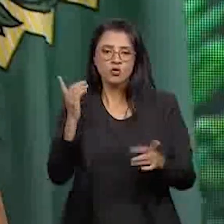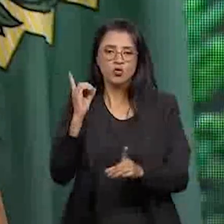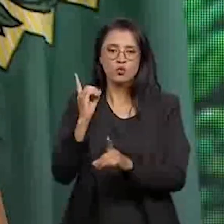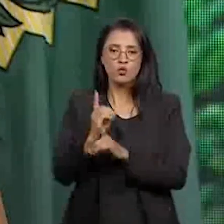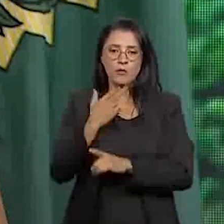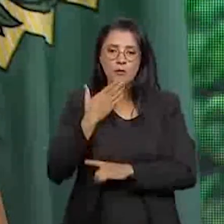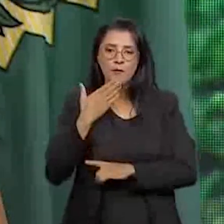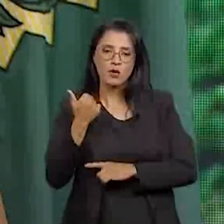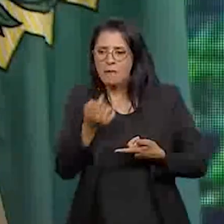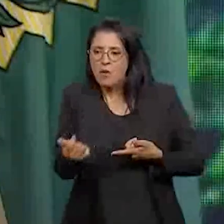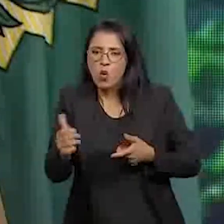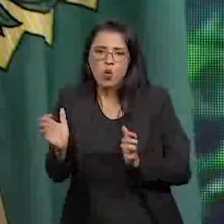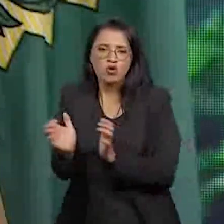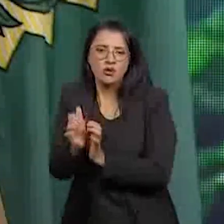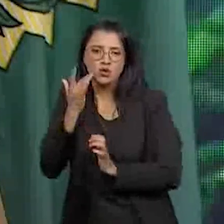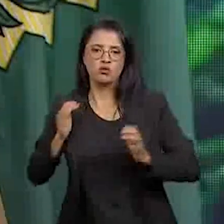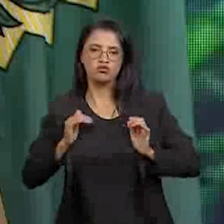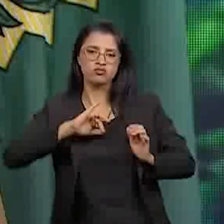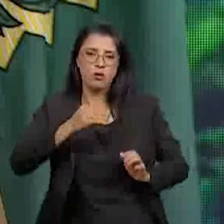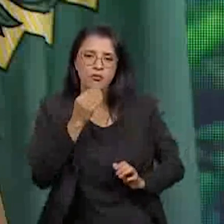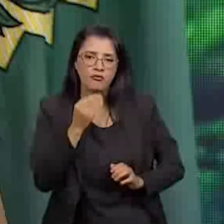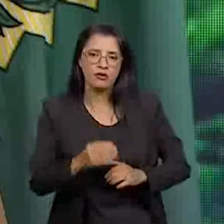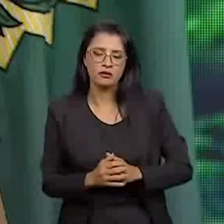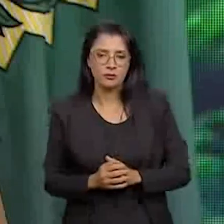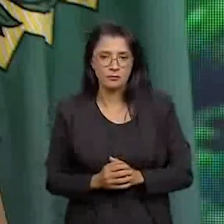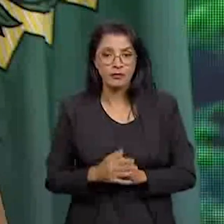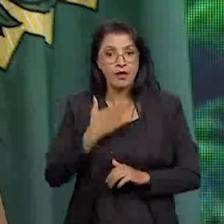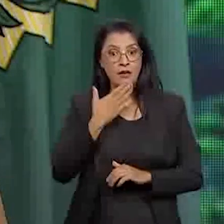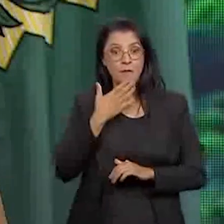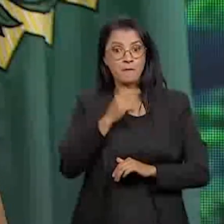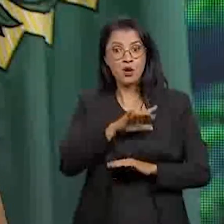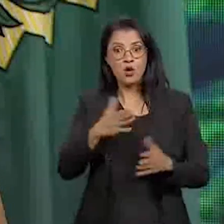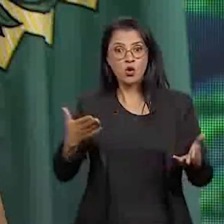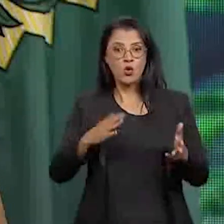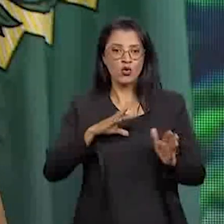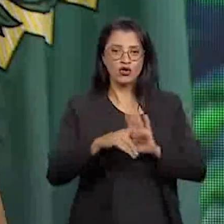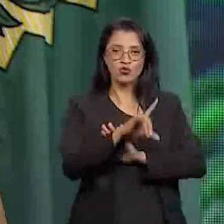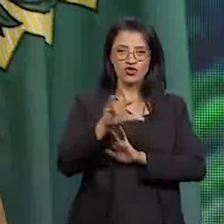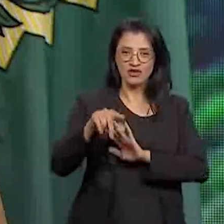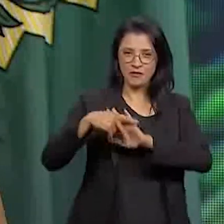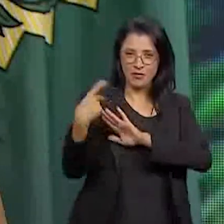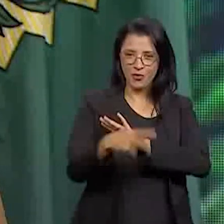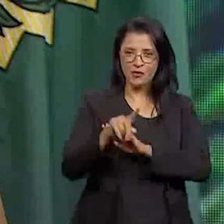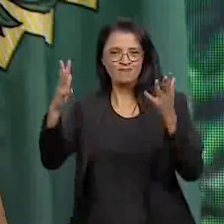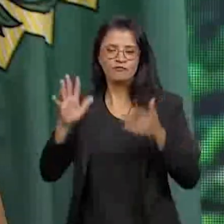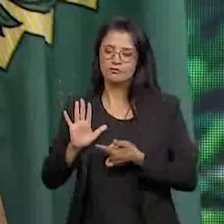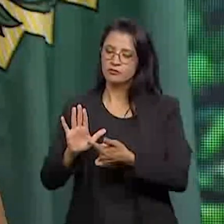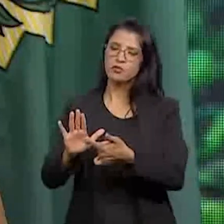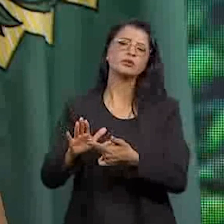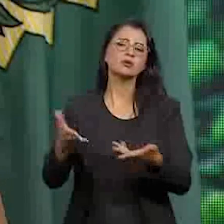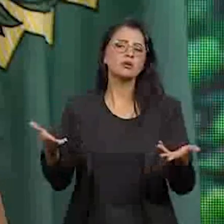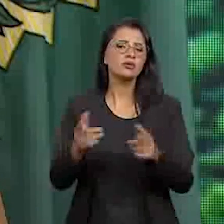e melhores empregos. Nada melhor para celebrar o Dia da Amazônia, portanto, do que demonstrar